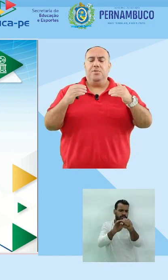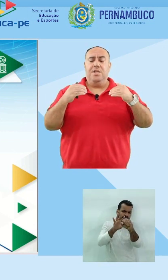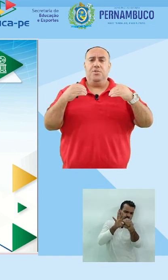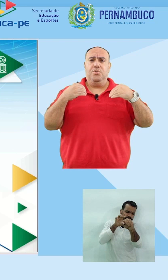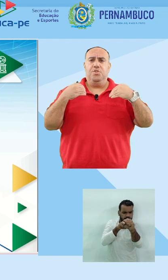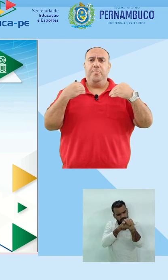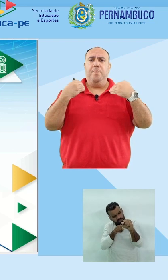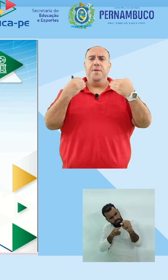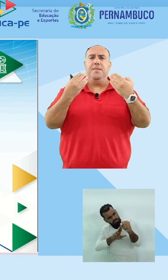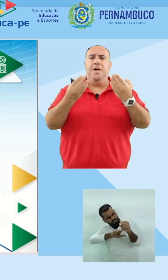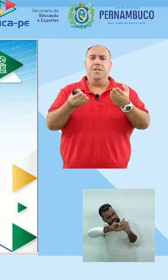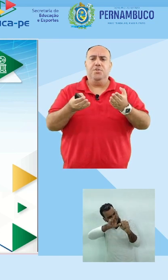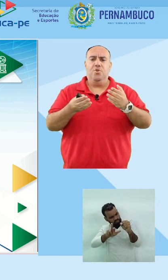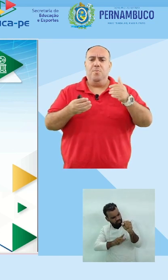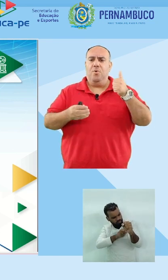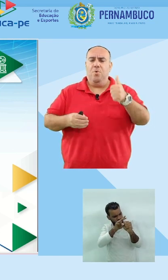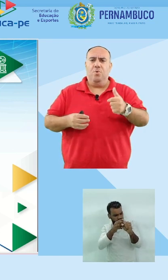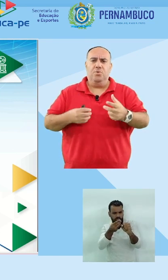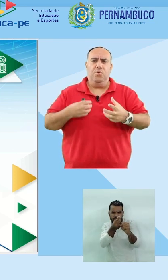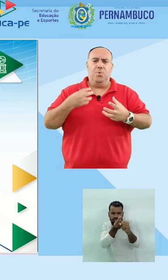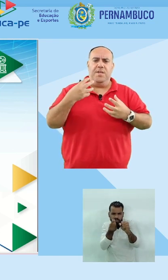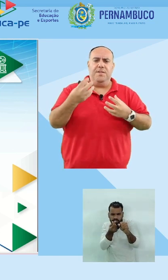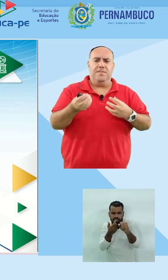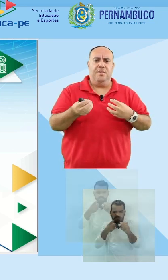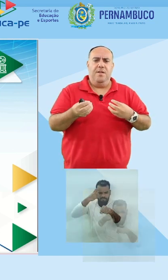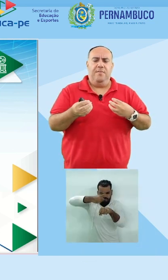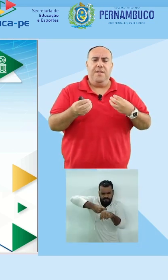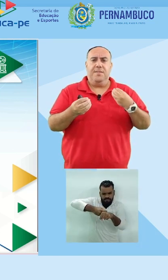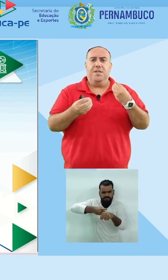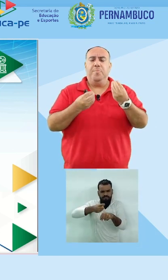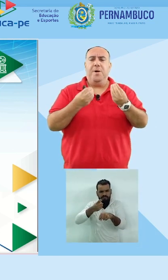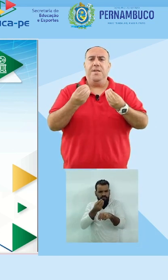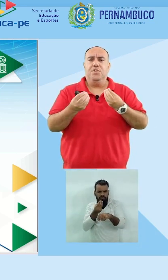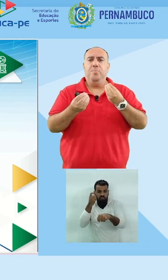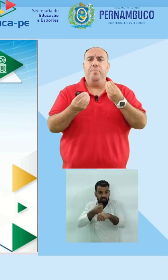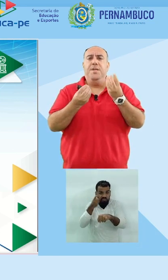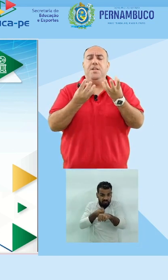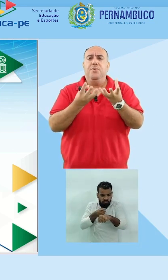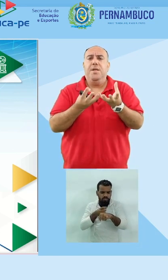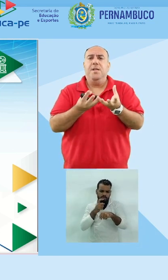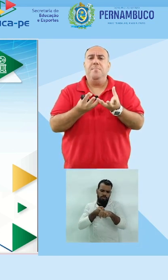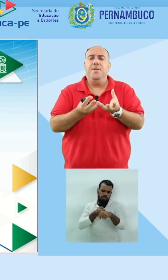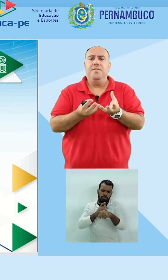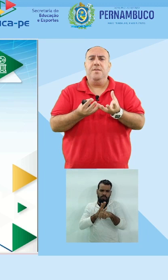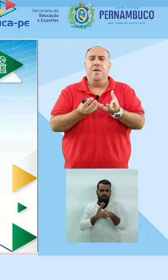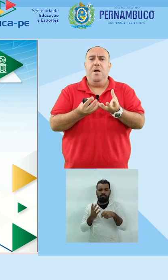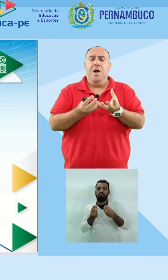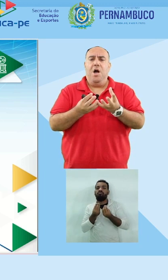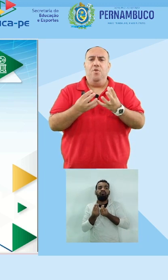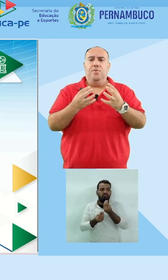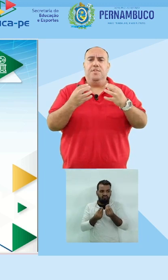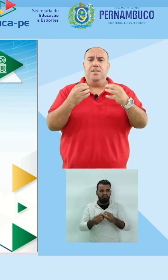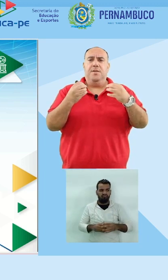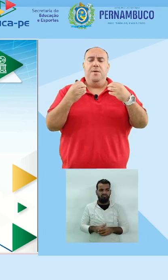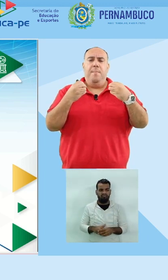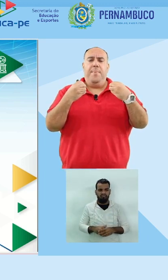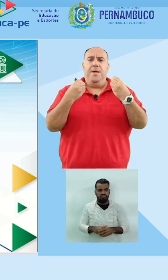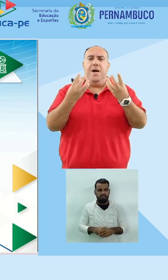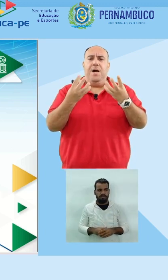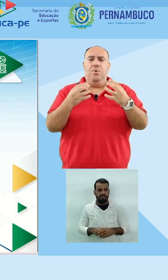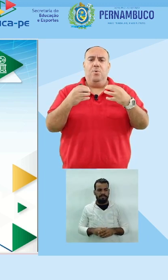através das suas propriedades, como cor, dureza, né, a transparência, o brilho que ele emite ao